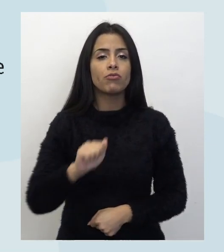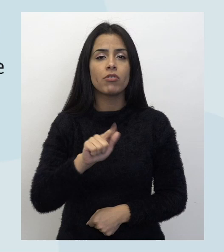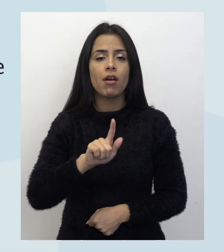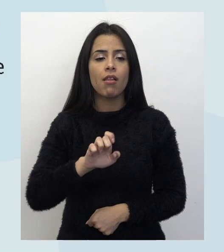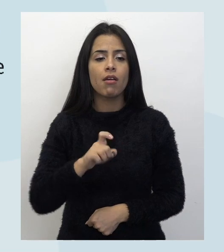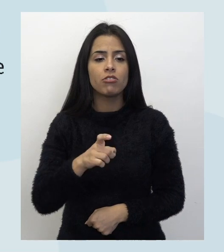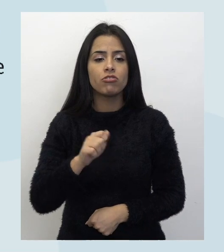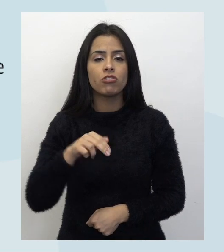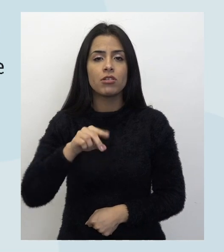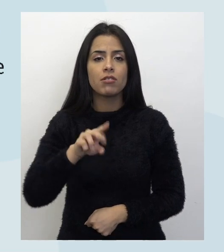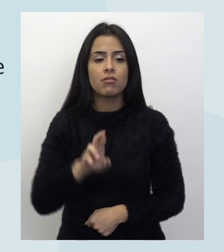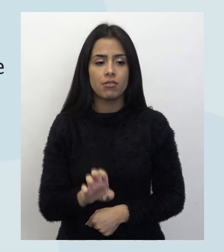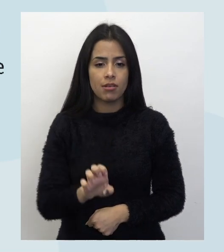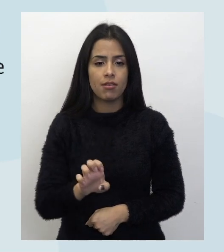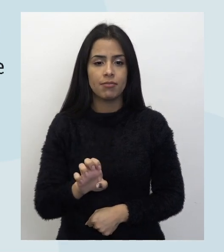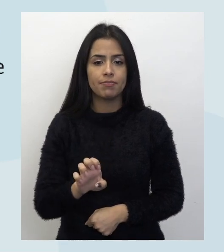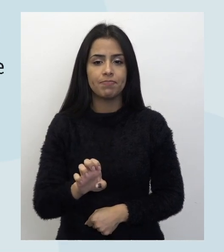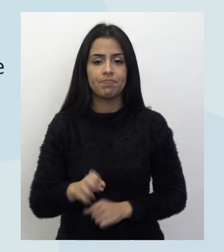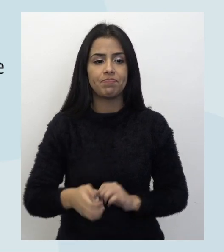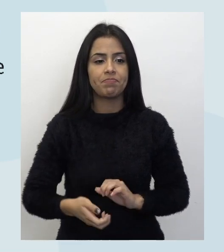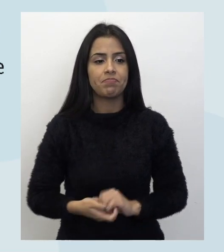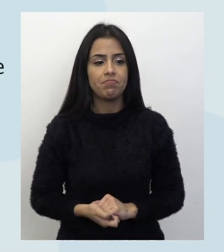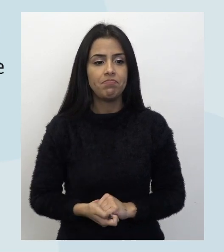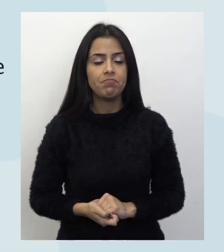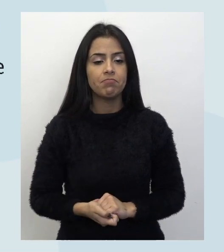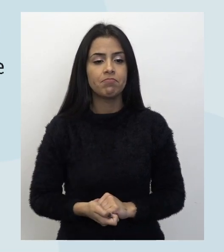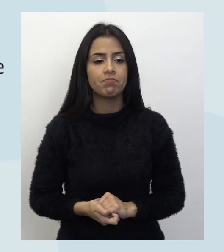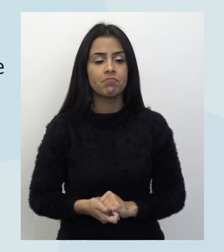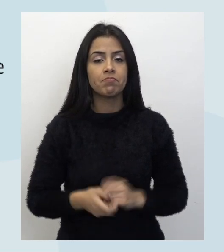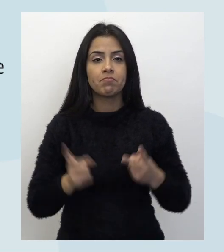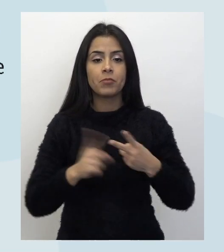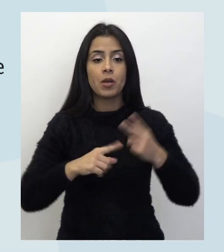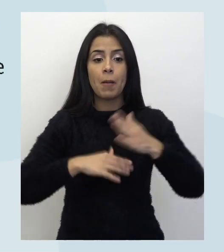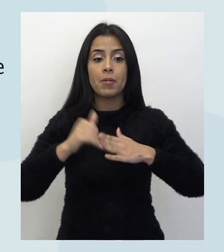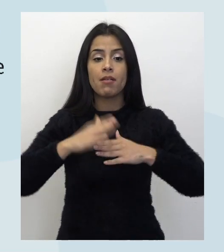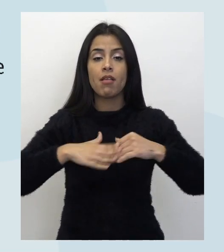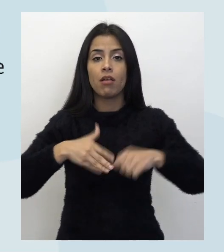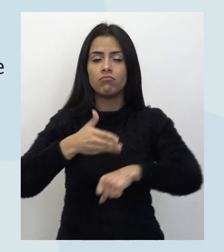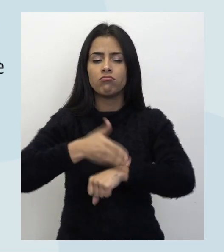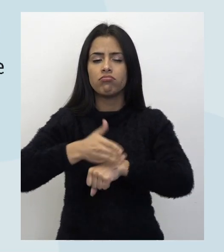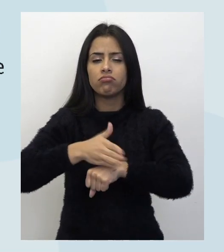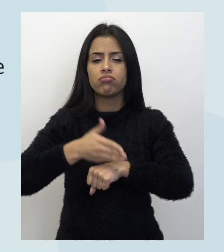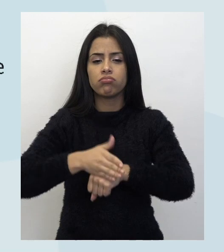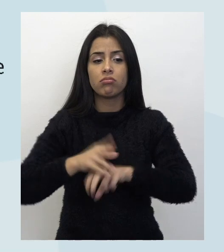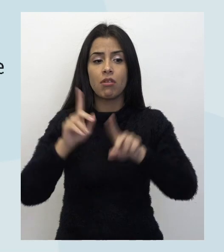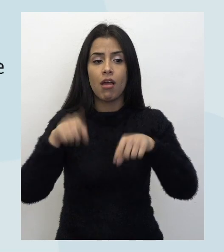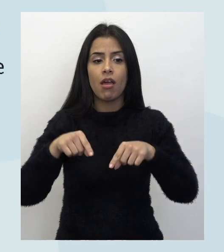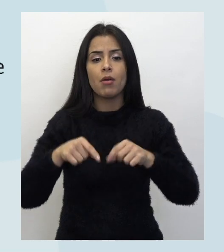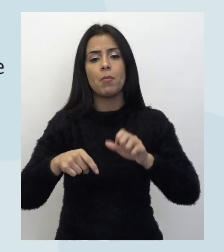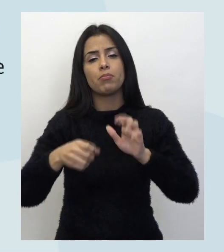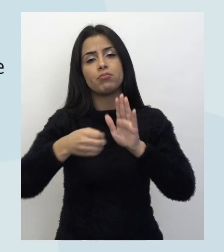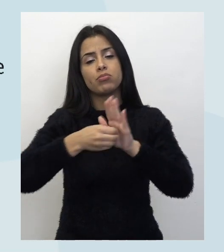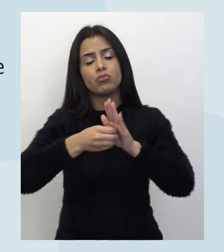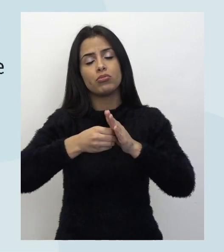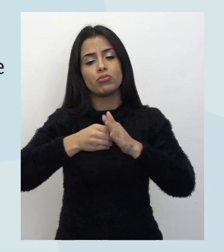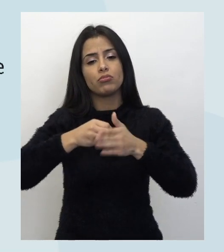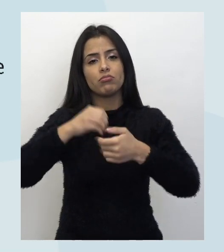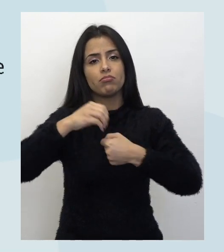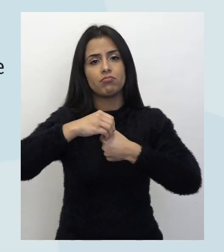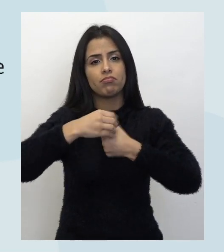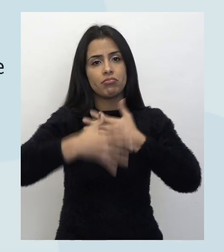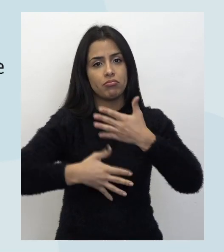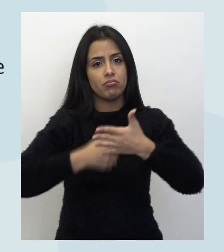Paulo, confrontar formas de interações culturais, sociais e econômicas em